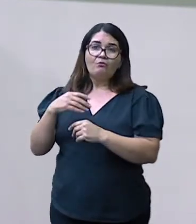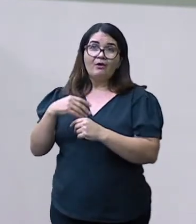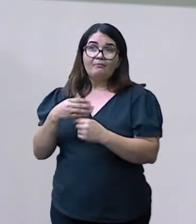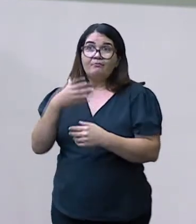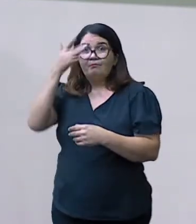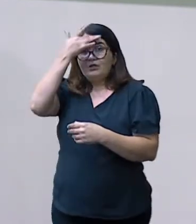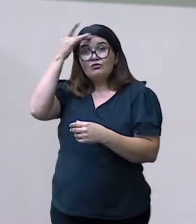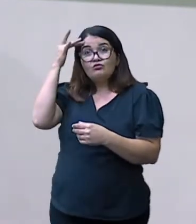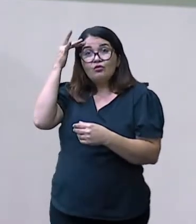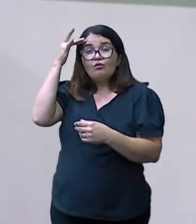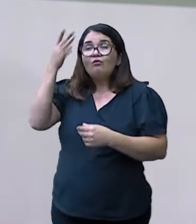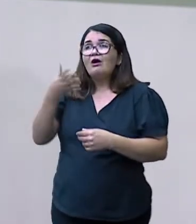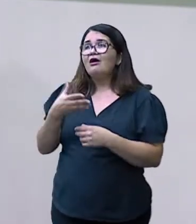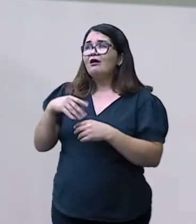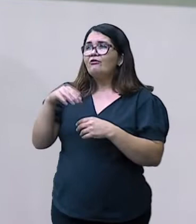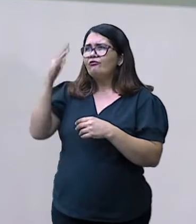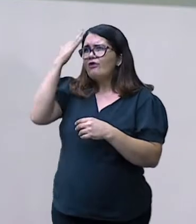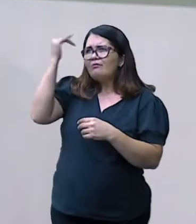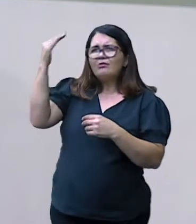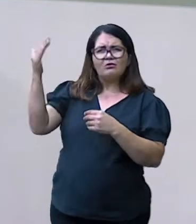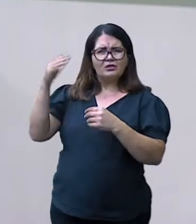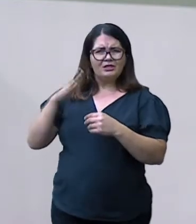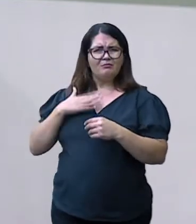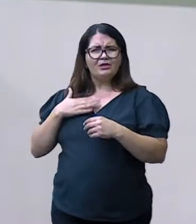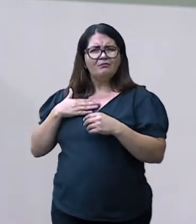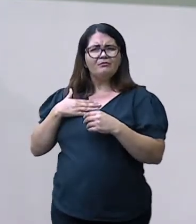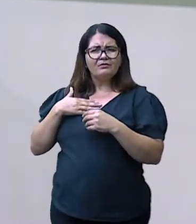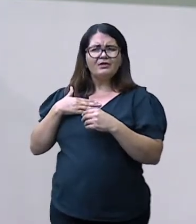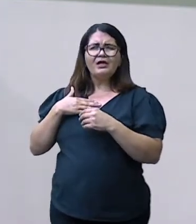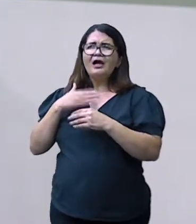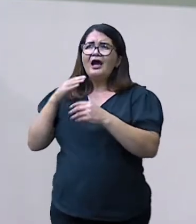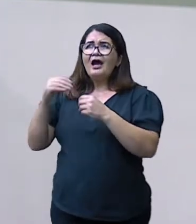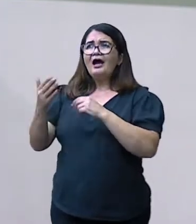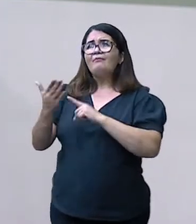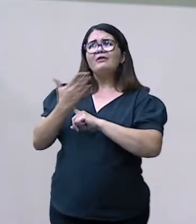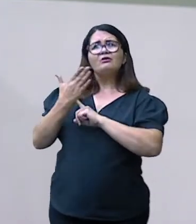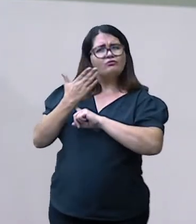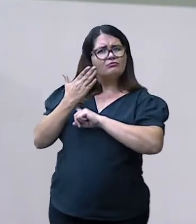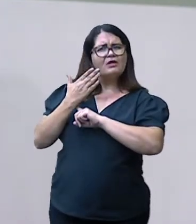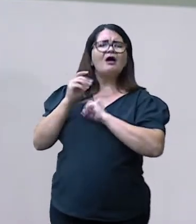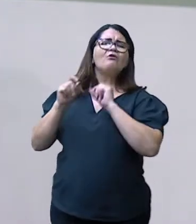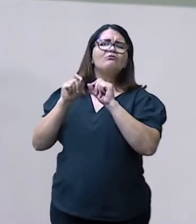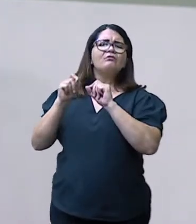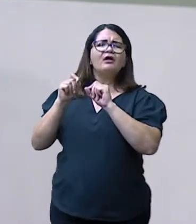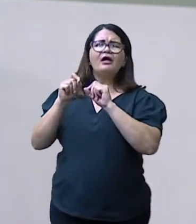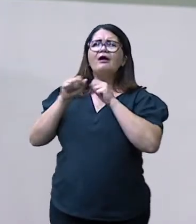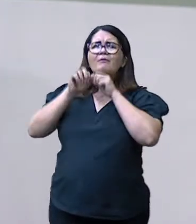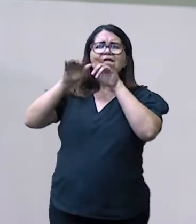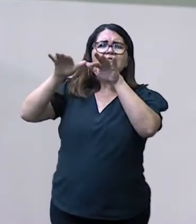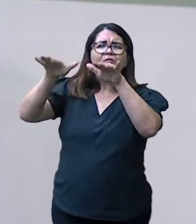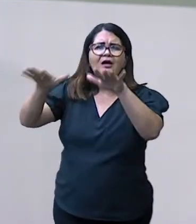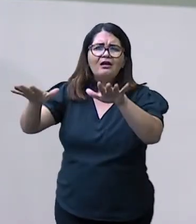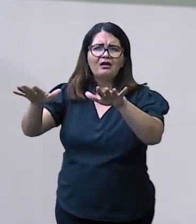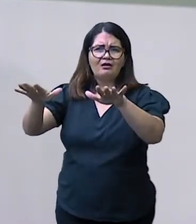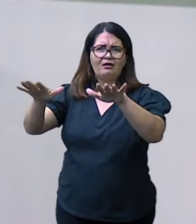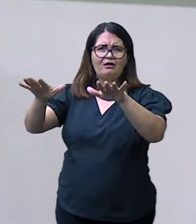Janeiro, São Paulo, nas galerias do Brasil. Aí, isso foi em 1964.